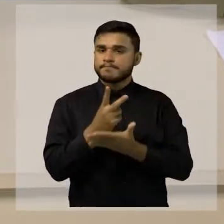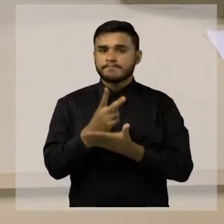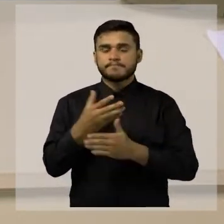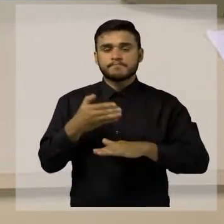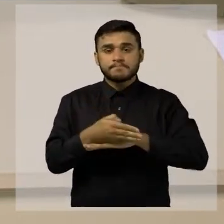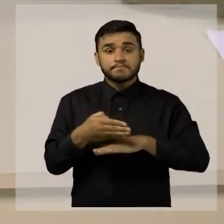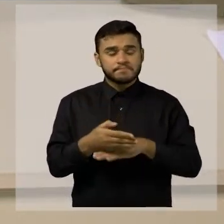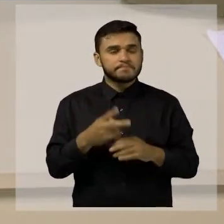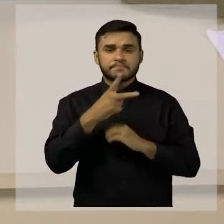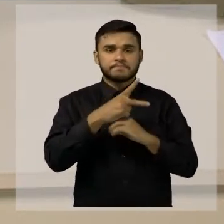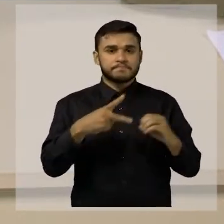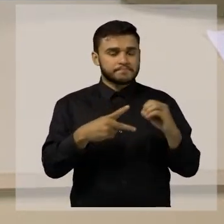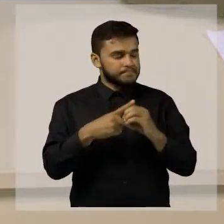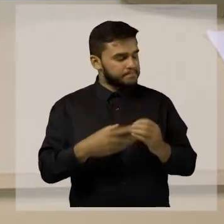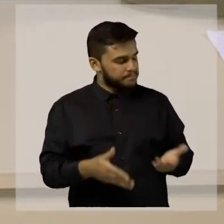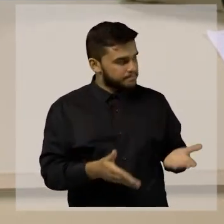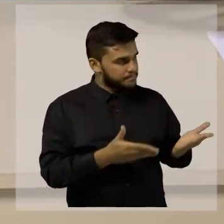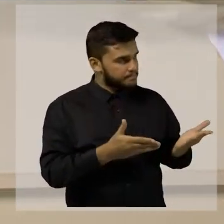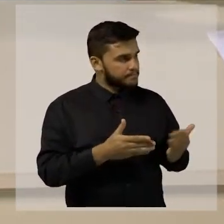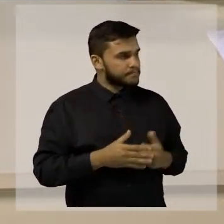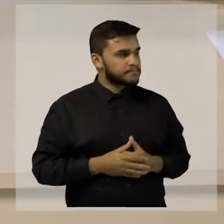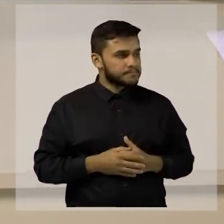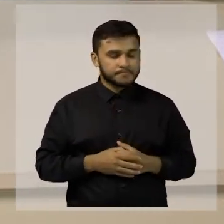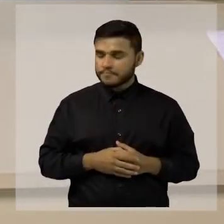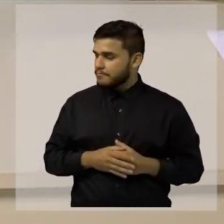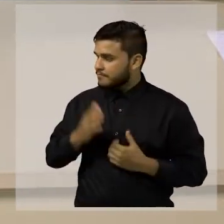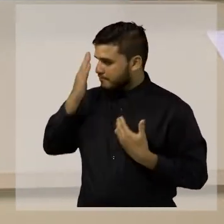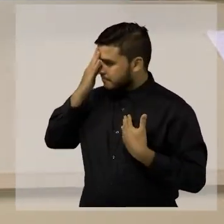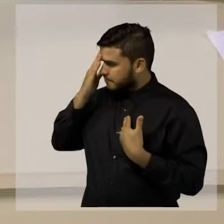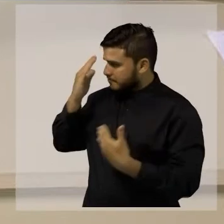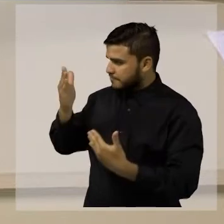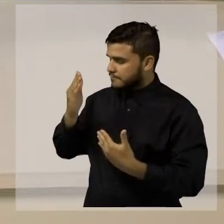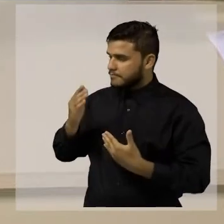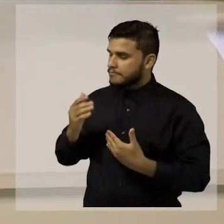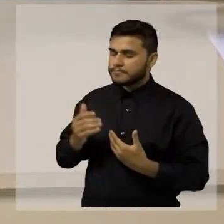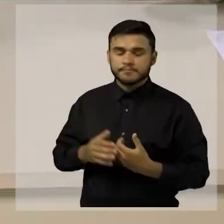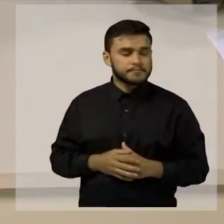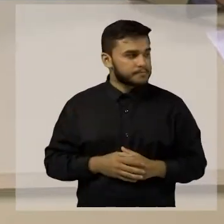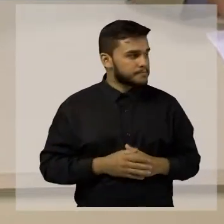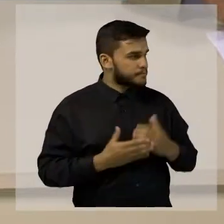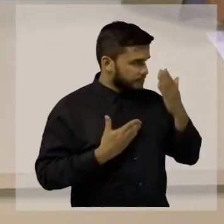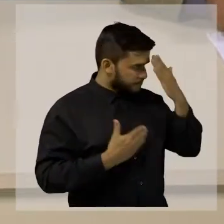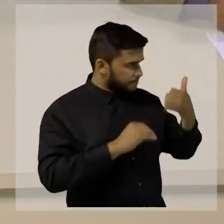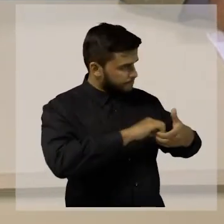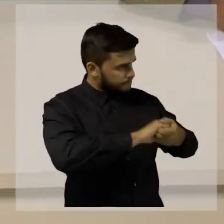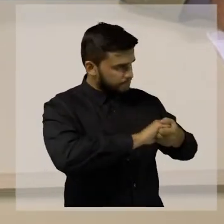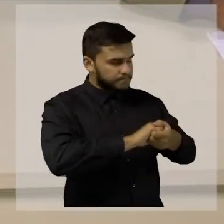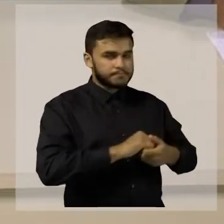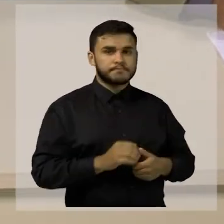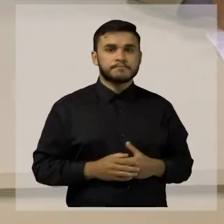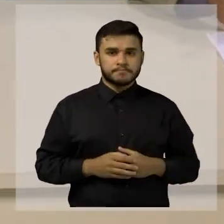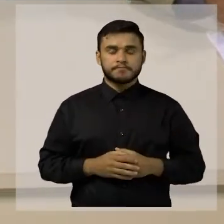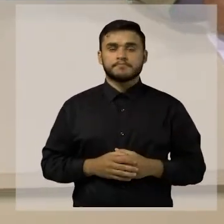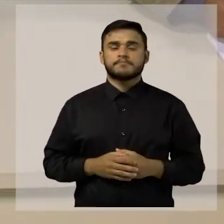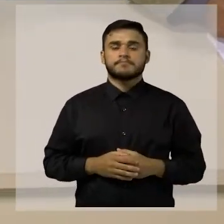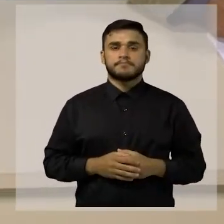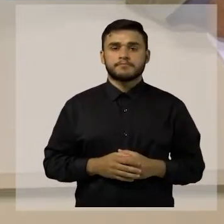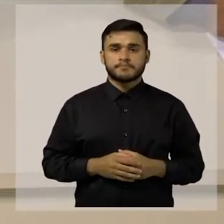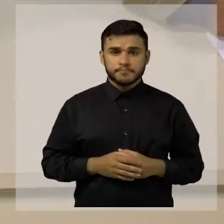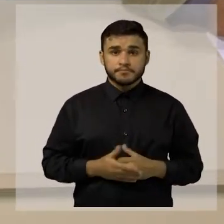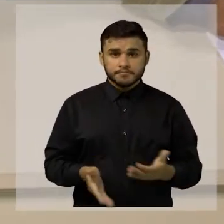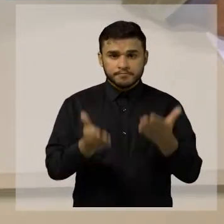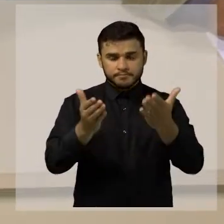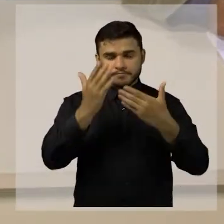Ordem. Obrigado pela presença mais uma vez, Luiz Cláudio Ferreira Barbosa, e obrigado a você, telespectador,